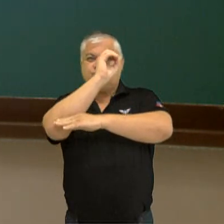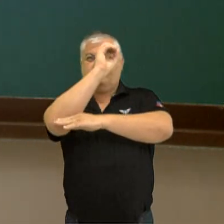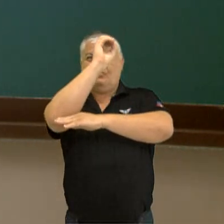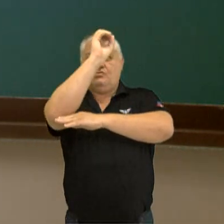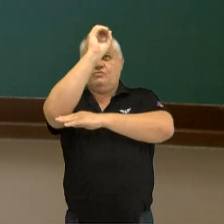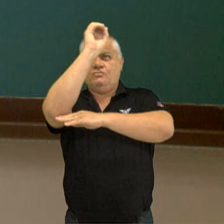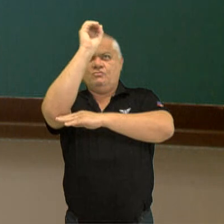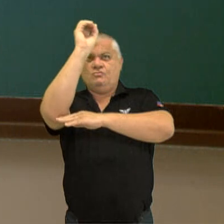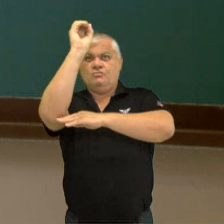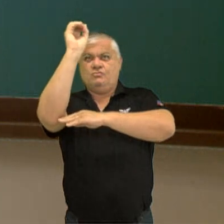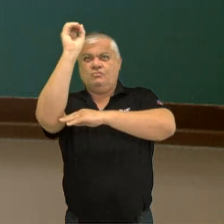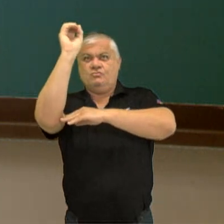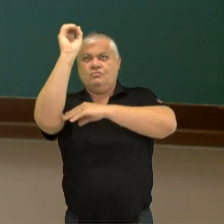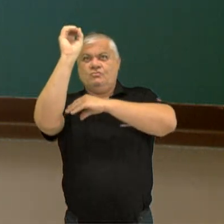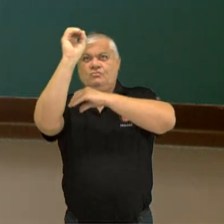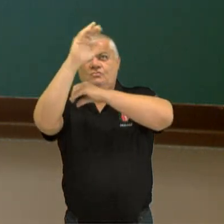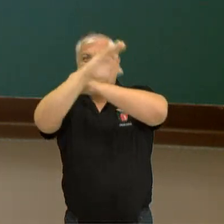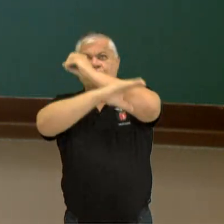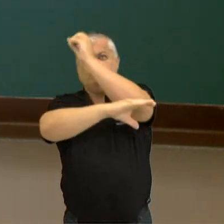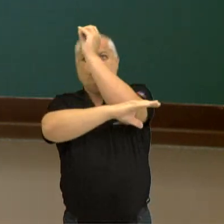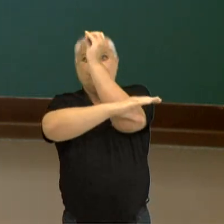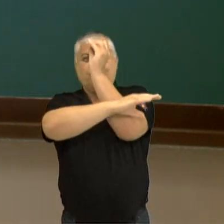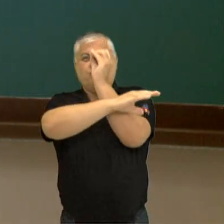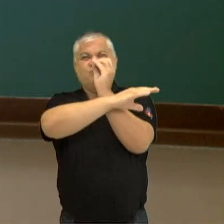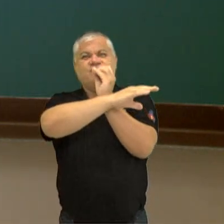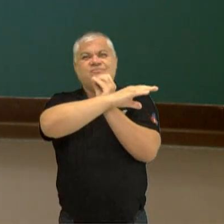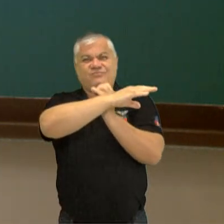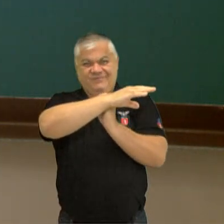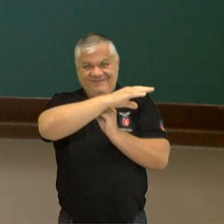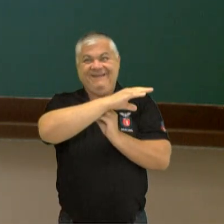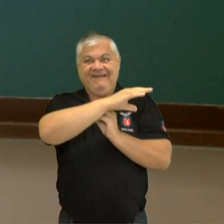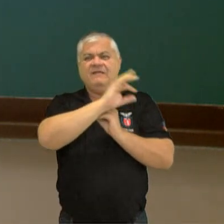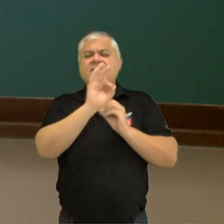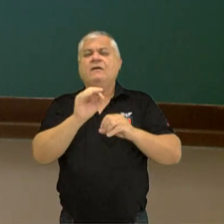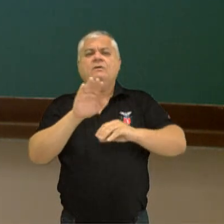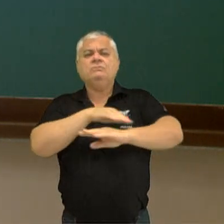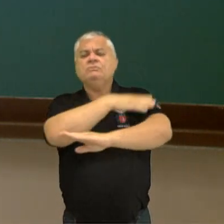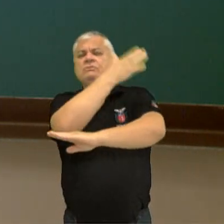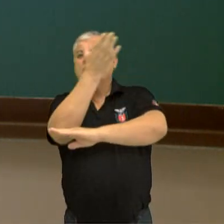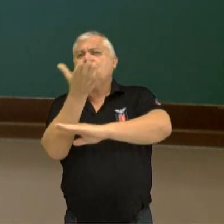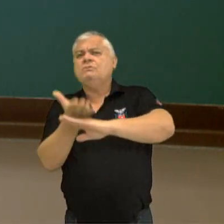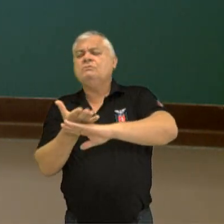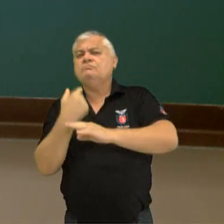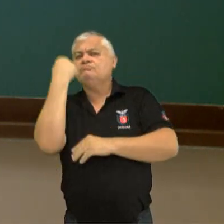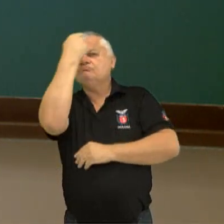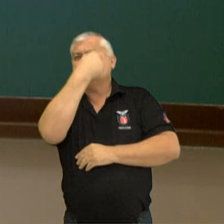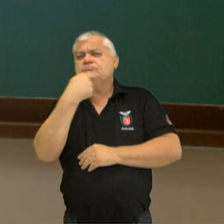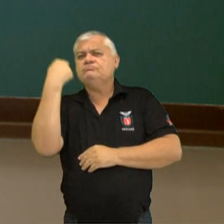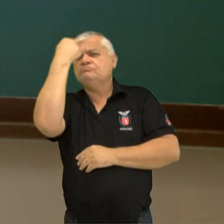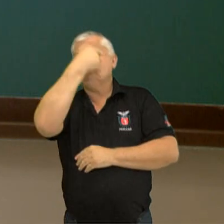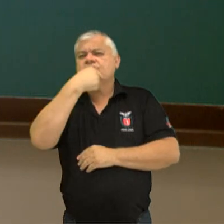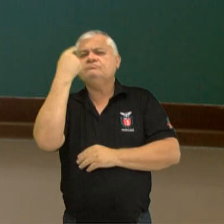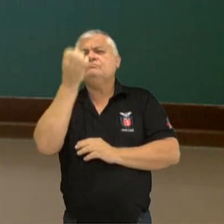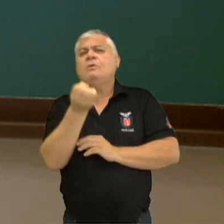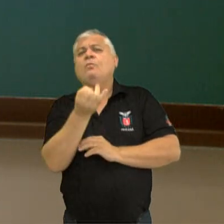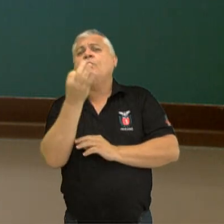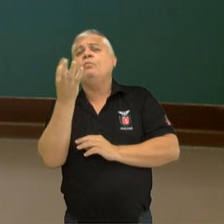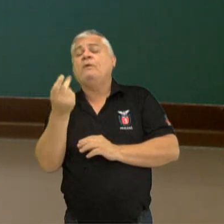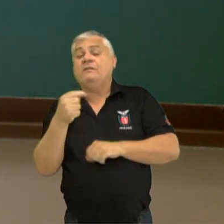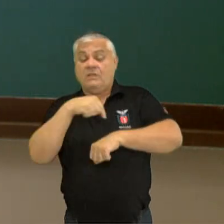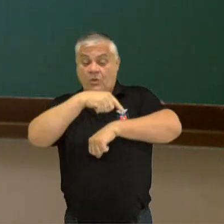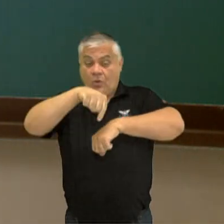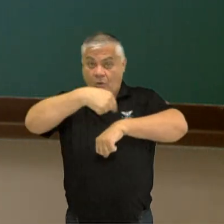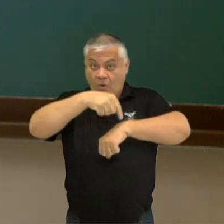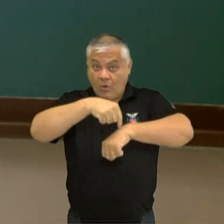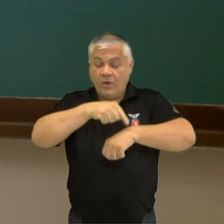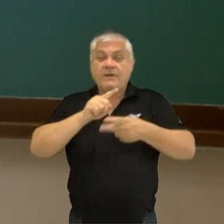vai dormir, tá? Então, ali na última coluna, nós temos a duração do dia, que foi dado em horas e minutos. Então, o